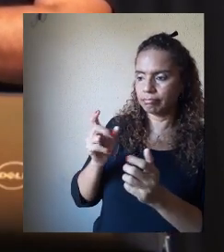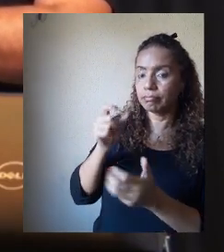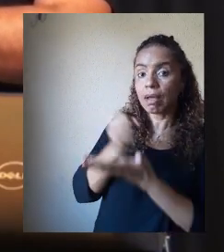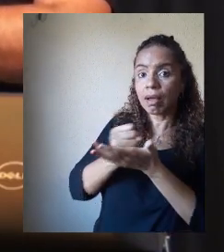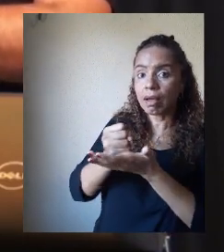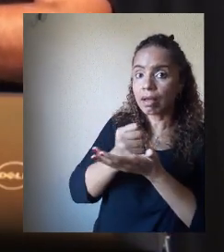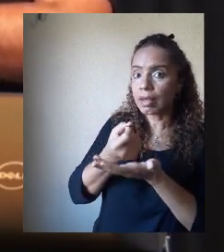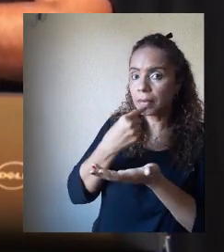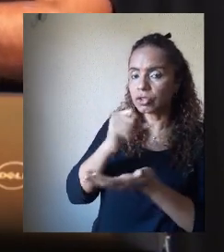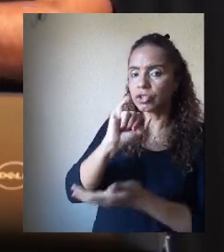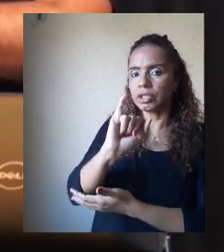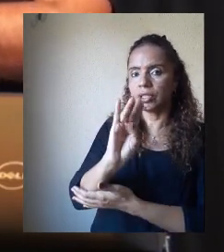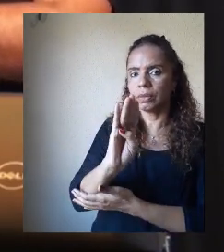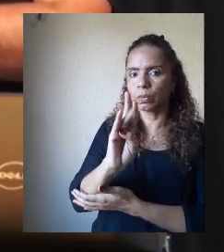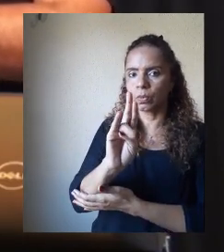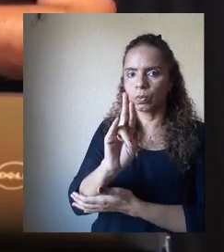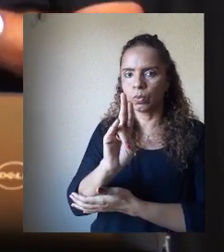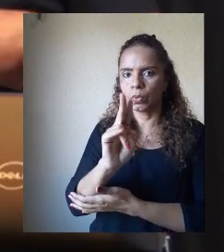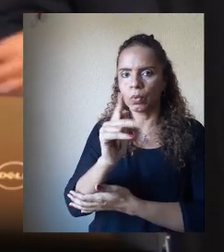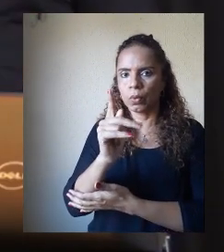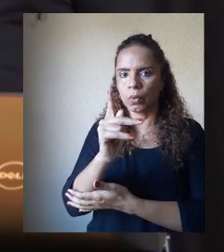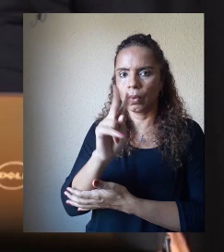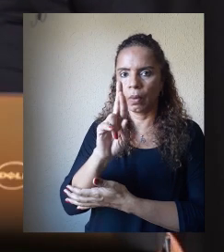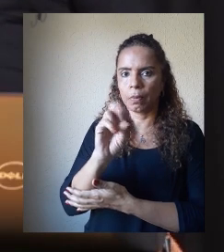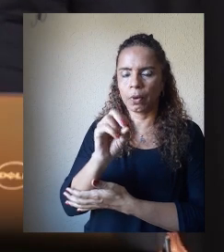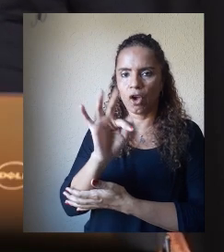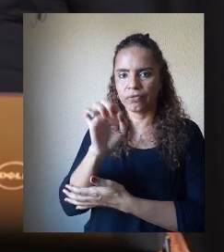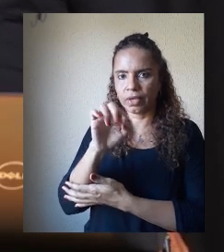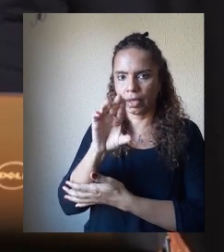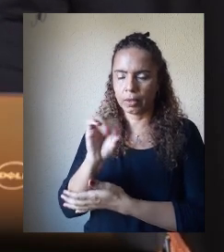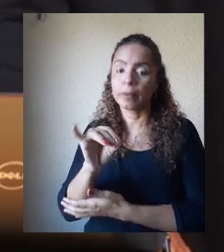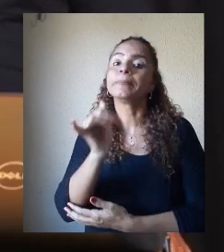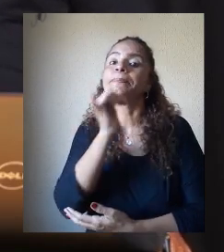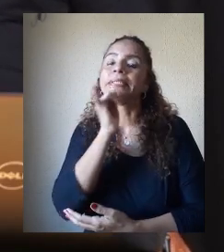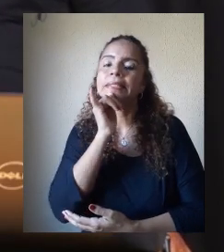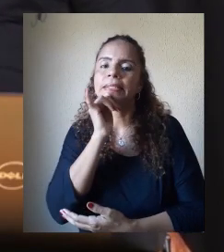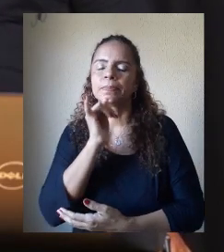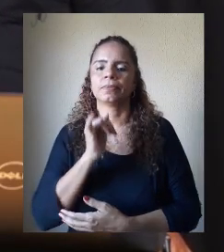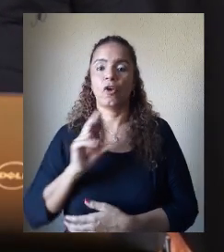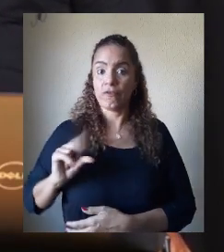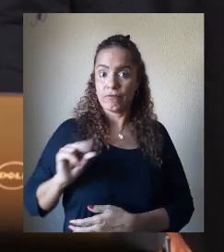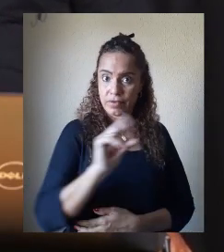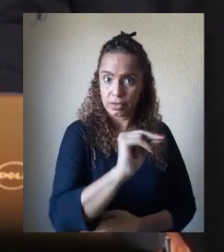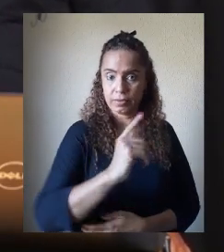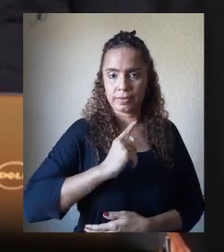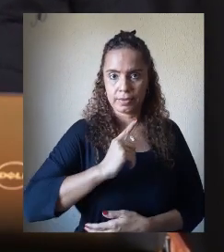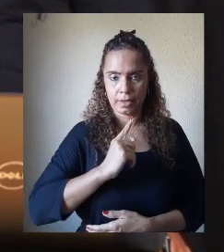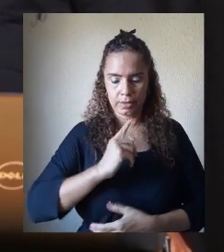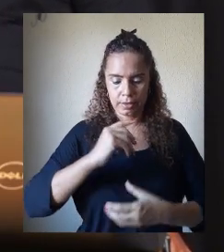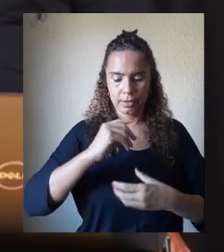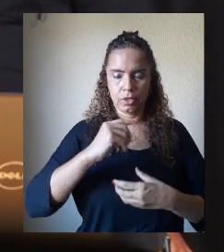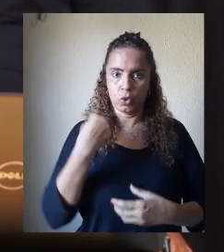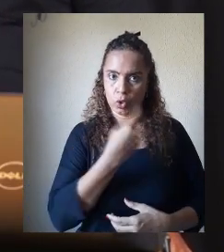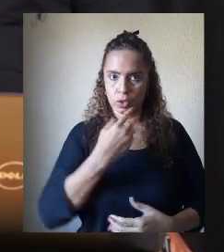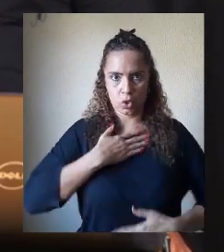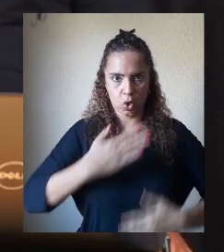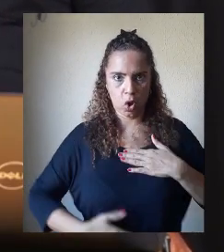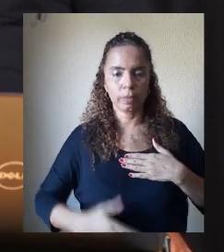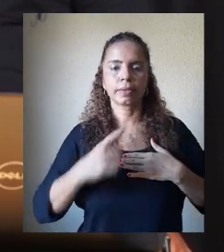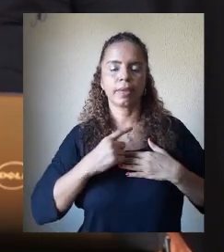de biologia entenderem. O vírus ele utiliza certos receptores que nós temos na superfície das nossas